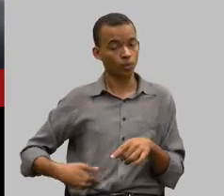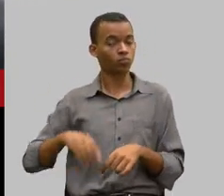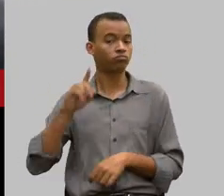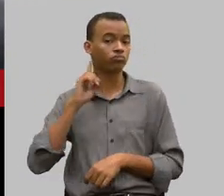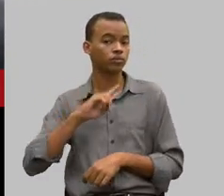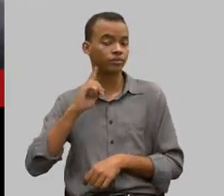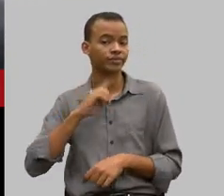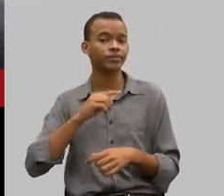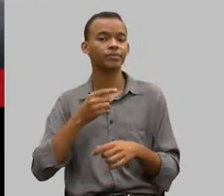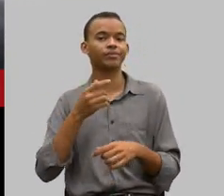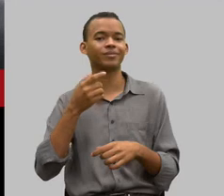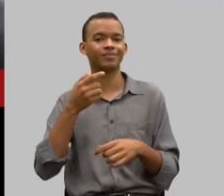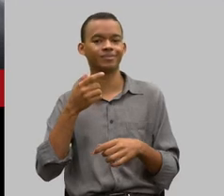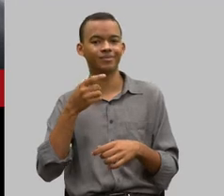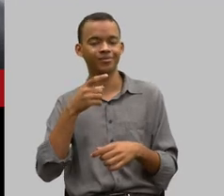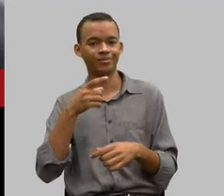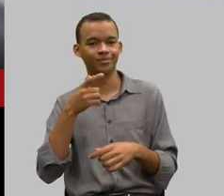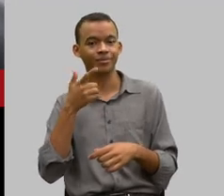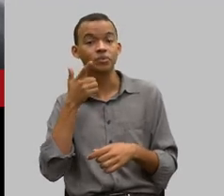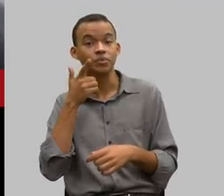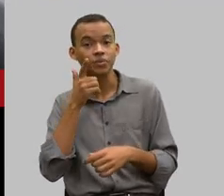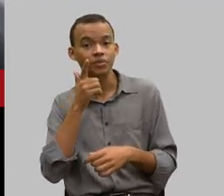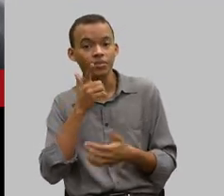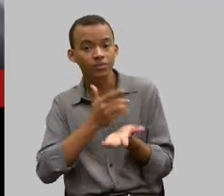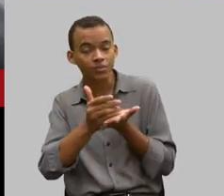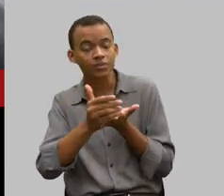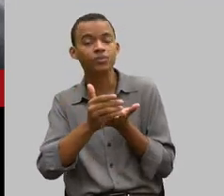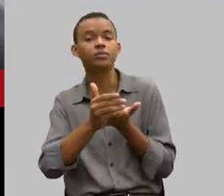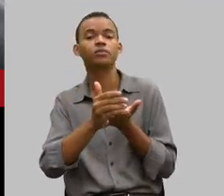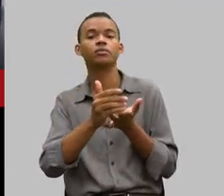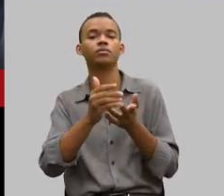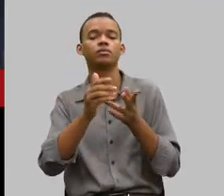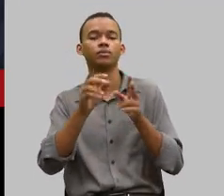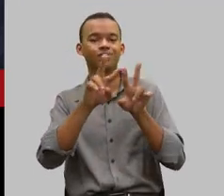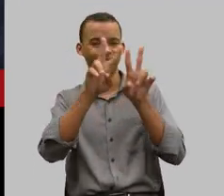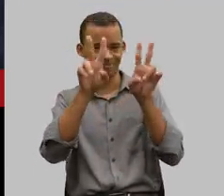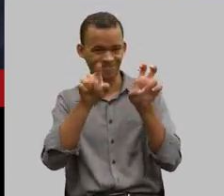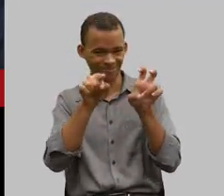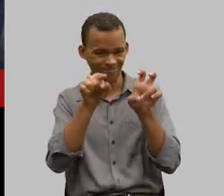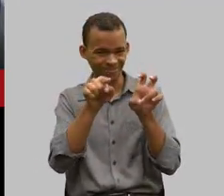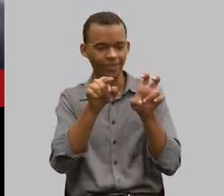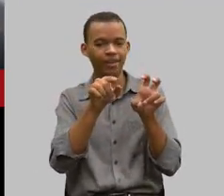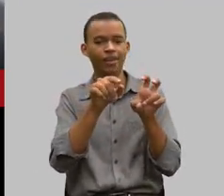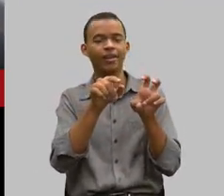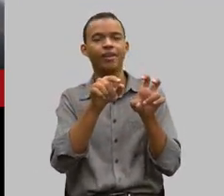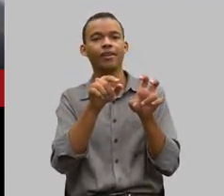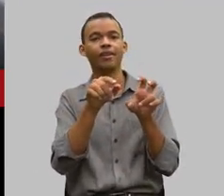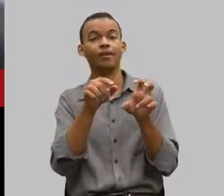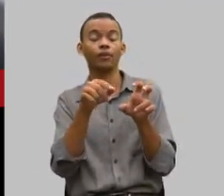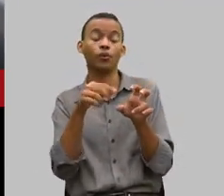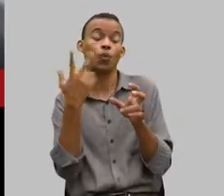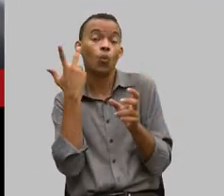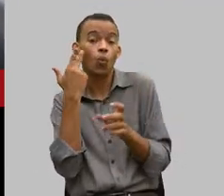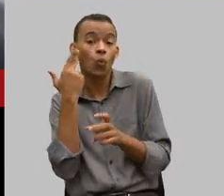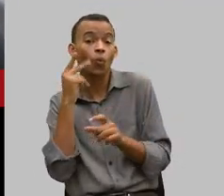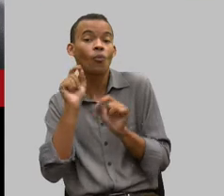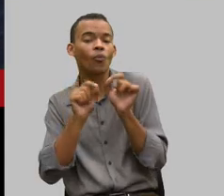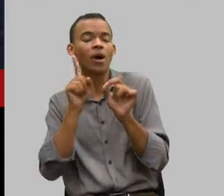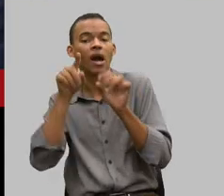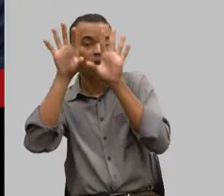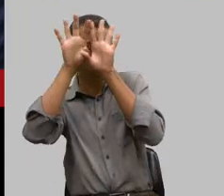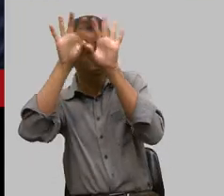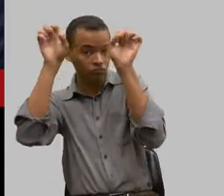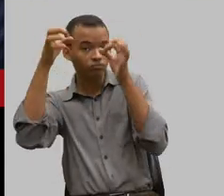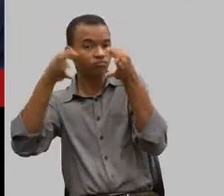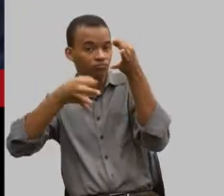uma ação direta de inconstitucionalidade sobre o assunto o normal a praxe seria que o tribunal julgasse